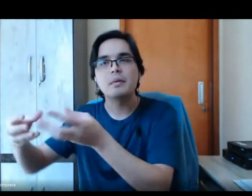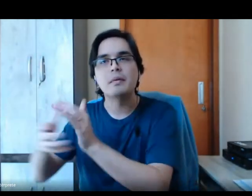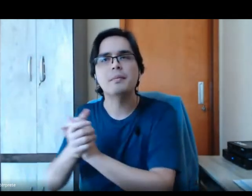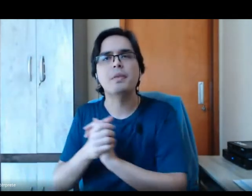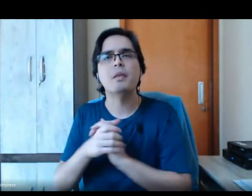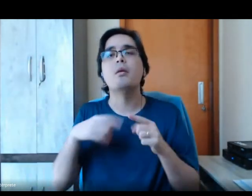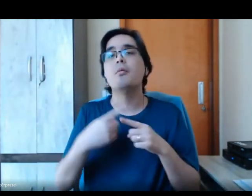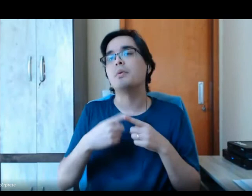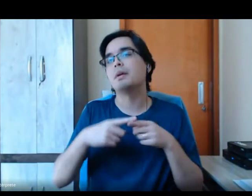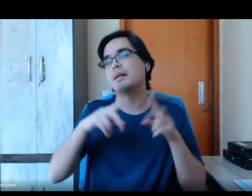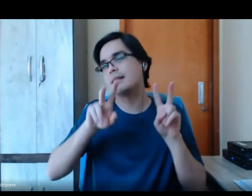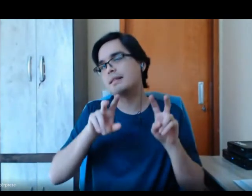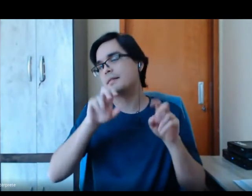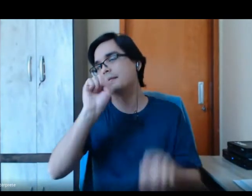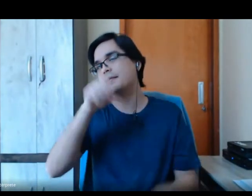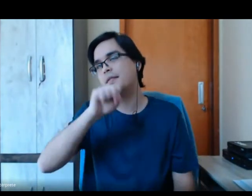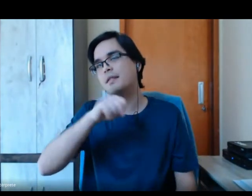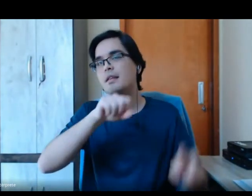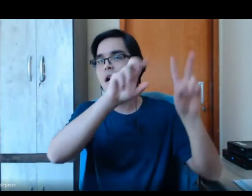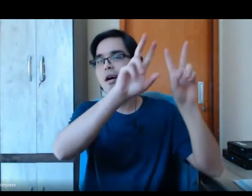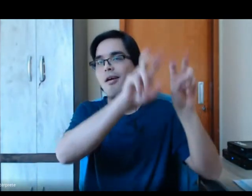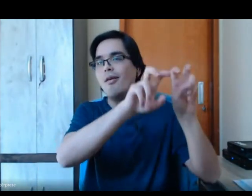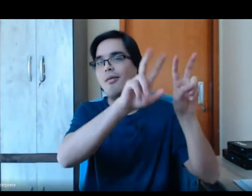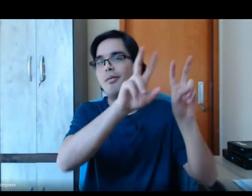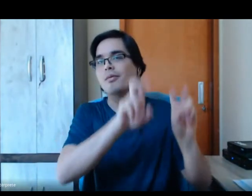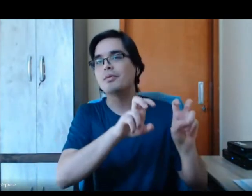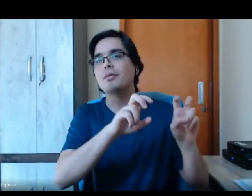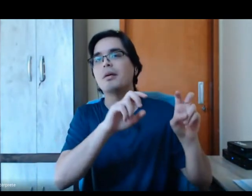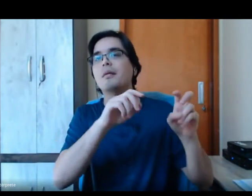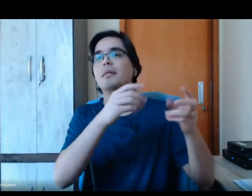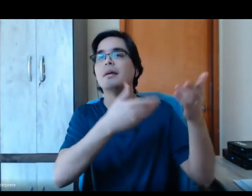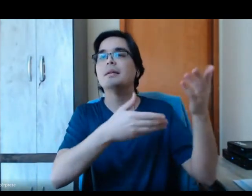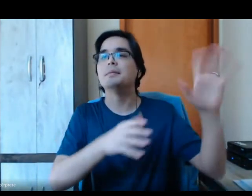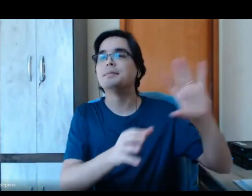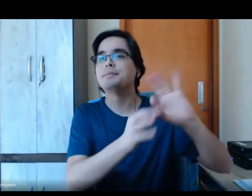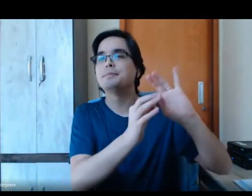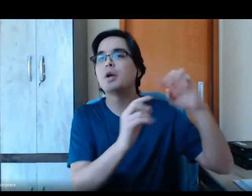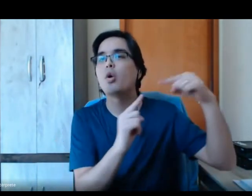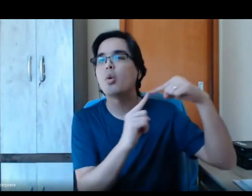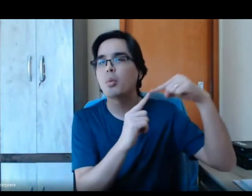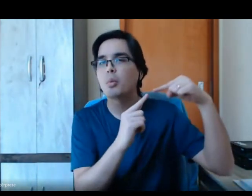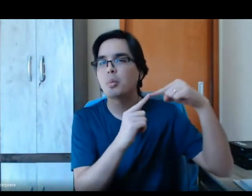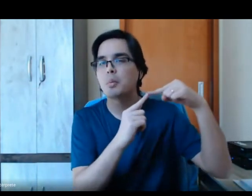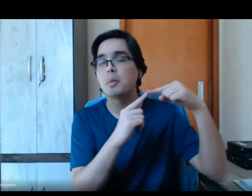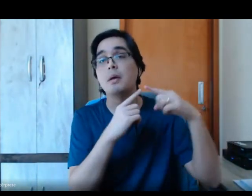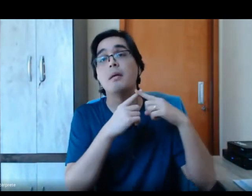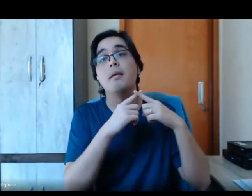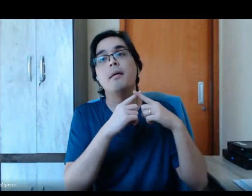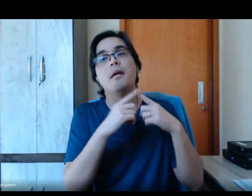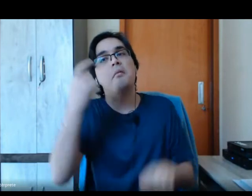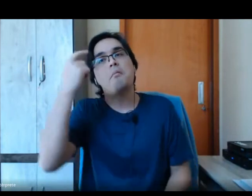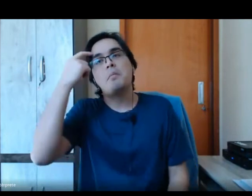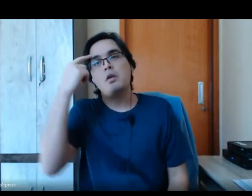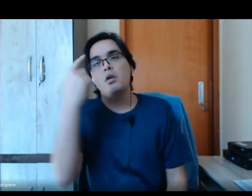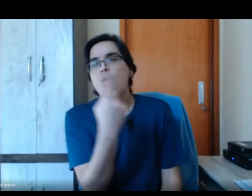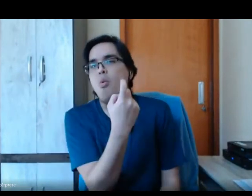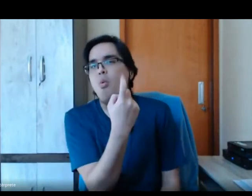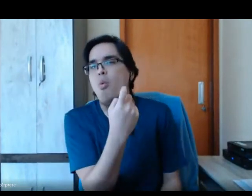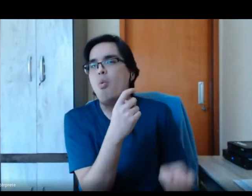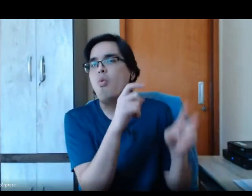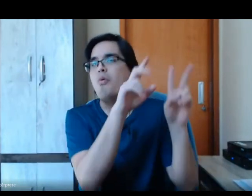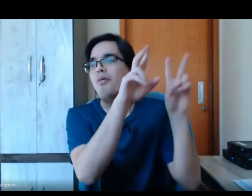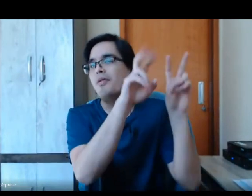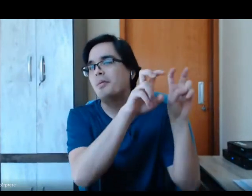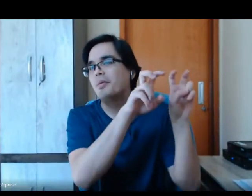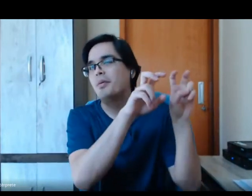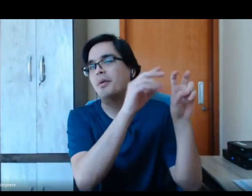em dividido em subitens. Eu acho que isso não tem problema nenhum colocar. Certo. Se são temas correlatos, se são coisas... Sim. Eu acho